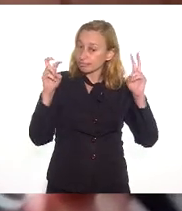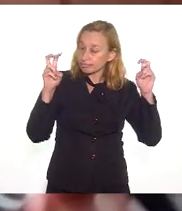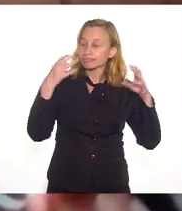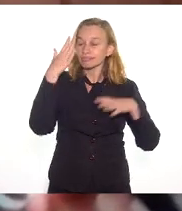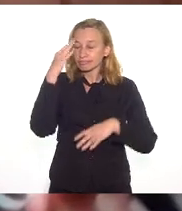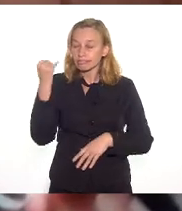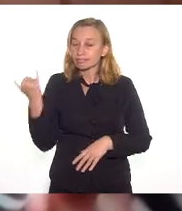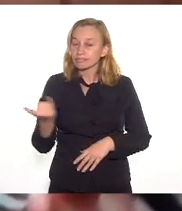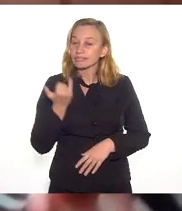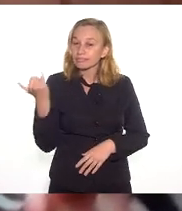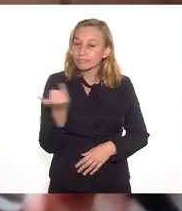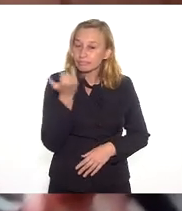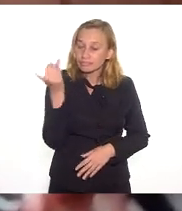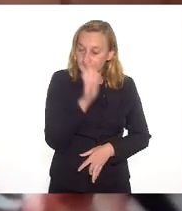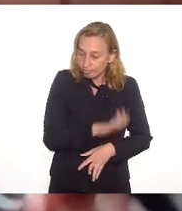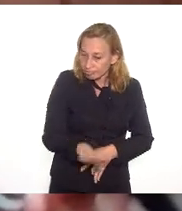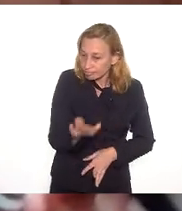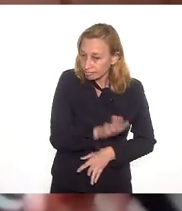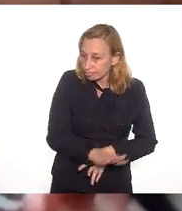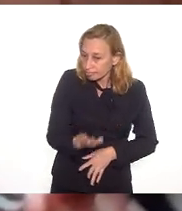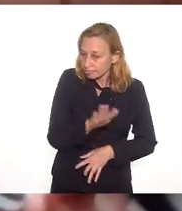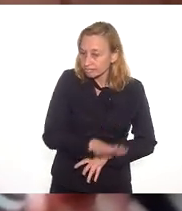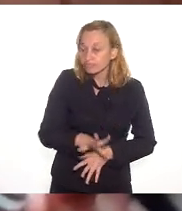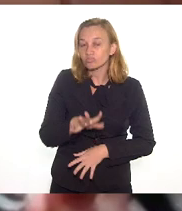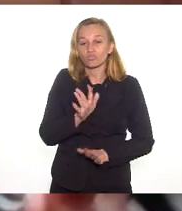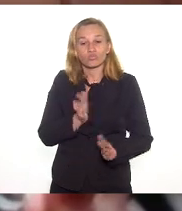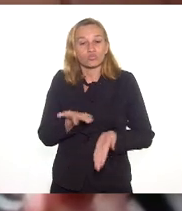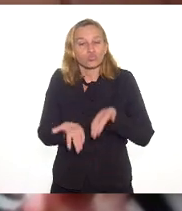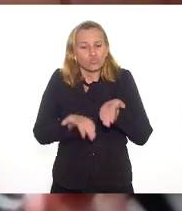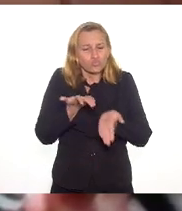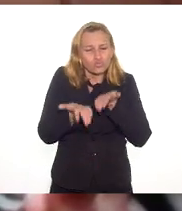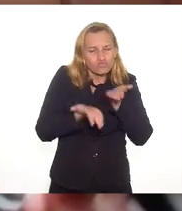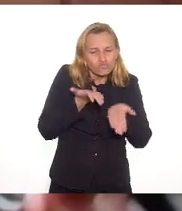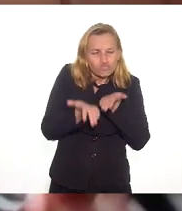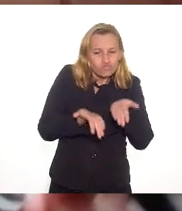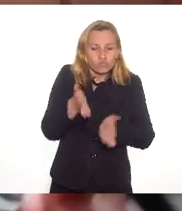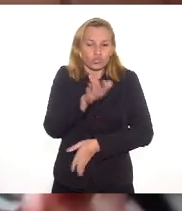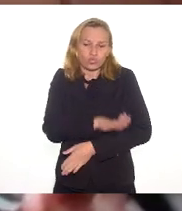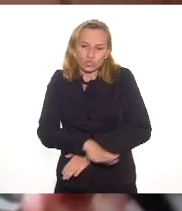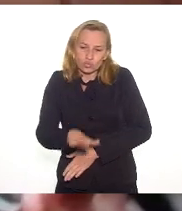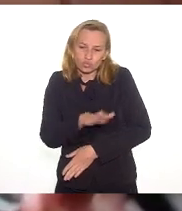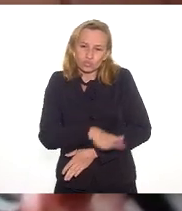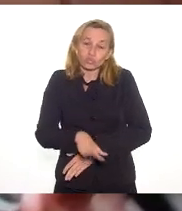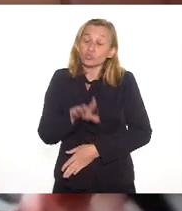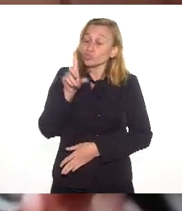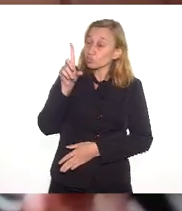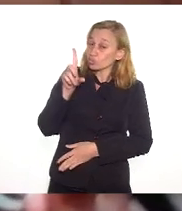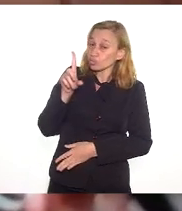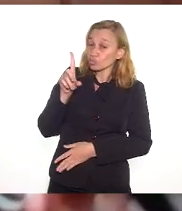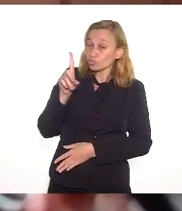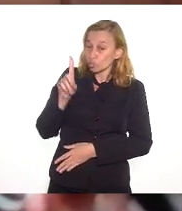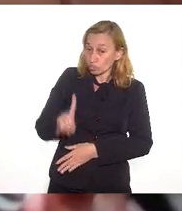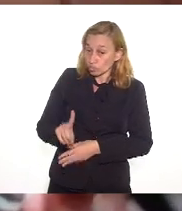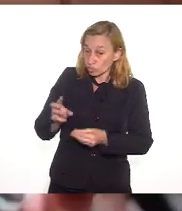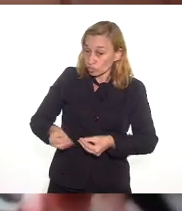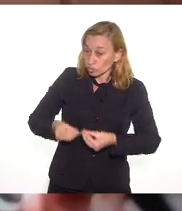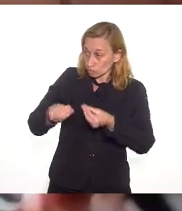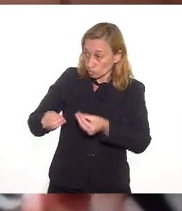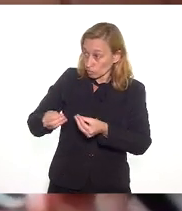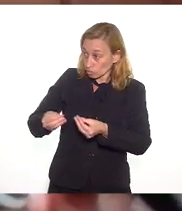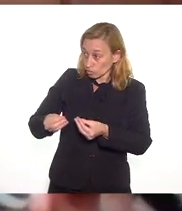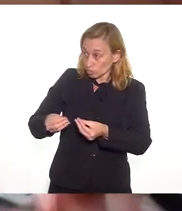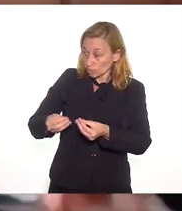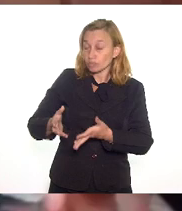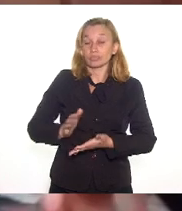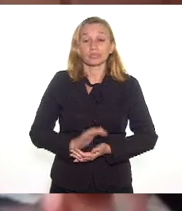a importância da infância e do cuidar, né, da criança e garantir a sua